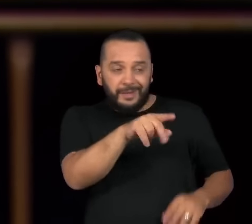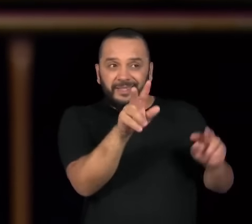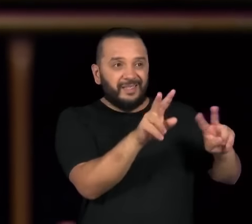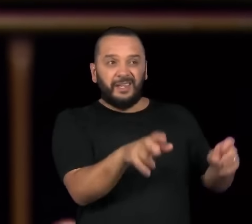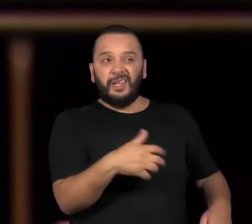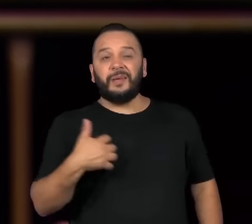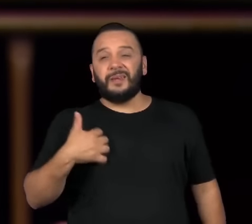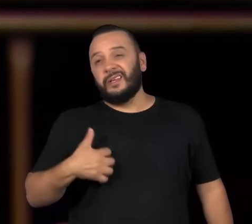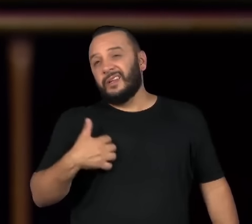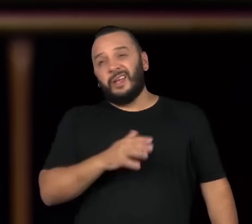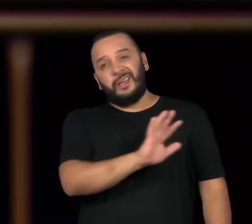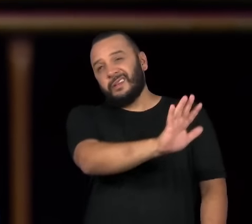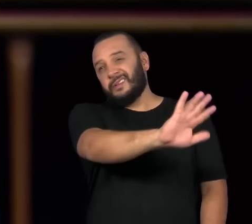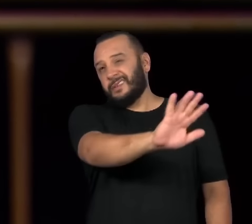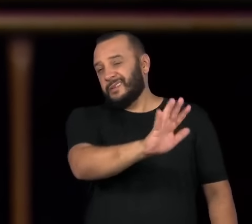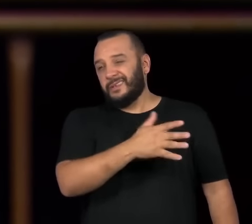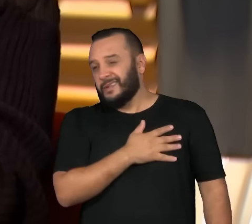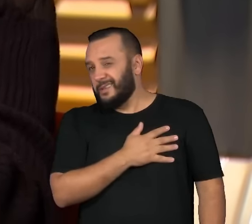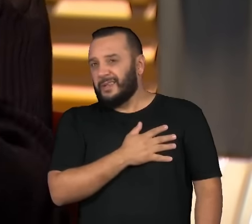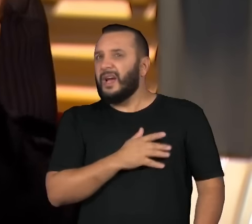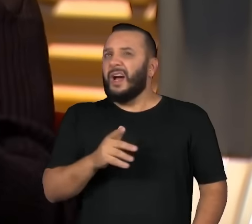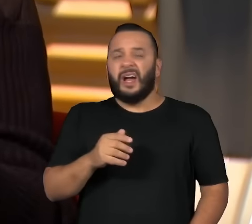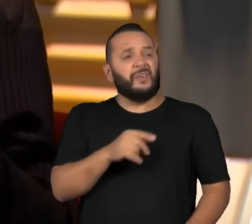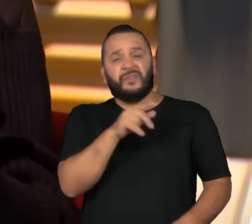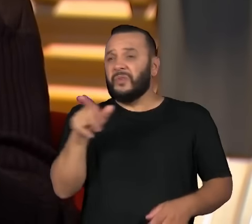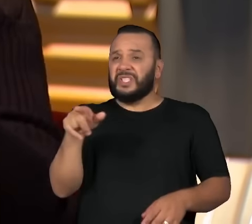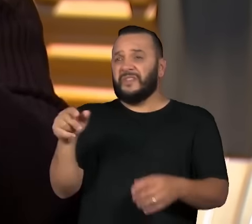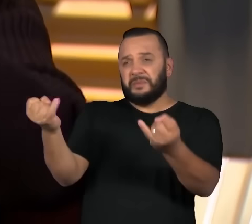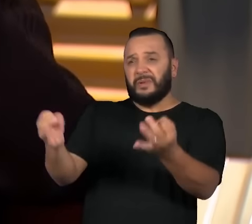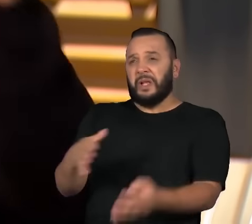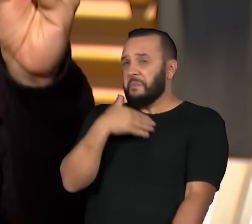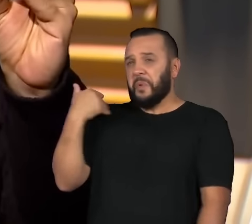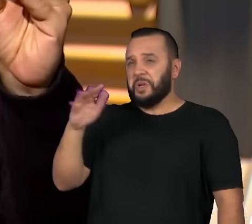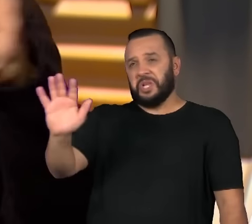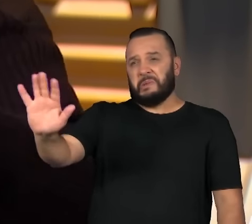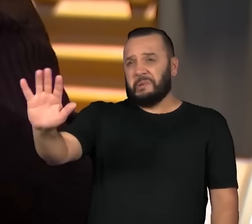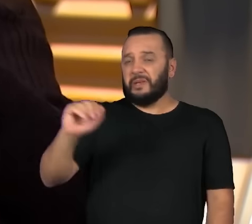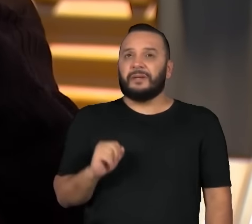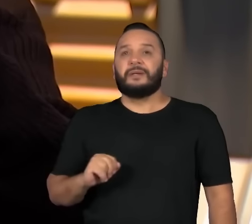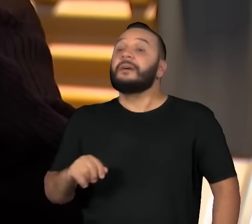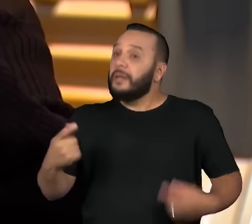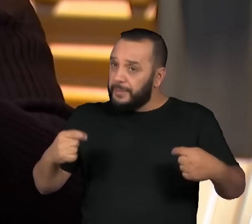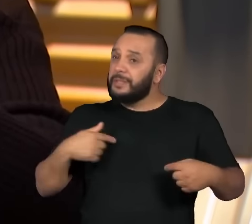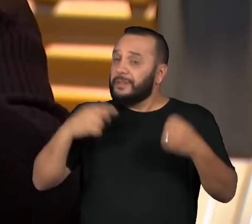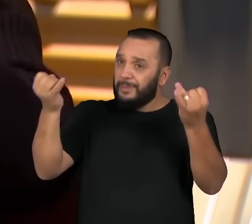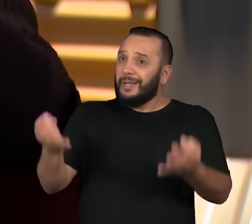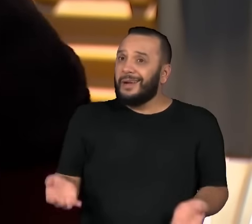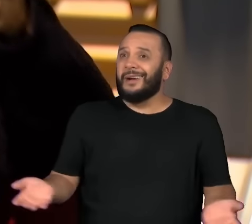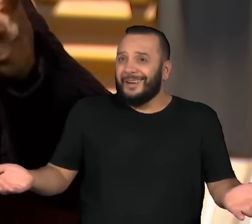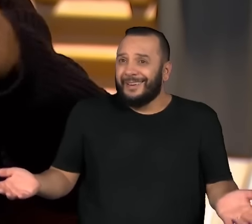aí, É, cuidado. putz, é. Isso- Mas você vai falar disso? Cara, eu não sei. Eu preciso falar com as pessoas. Eu queria trazer